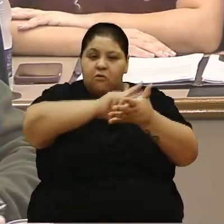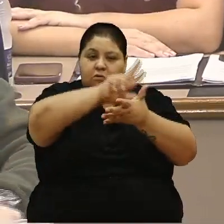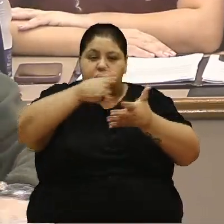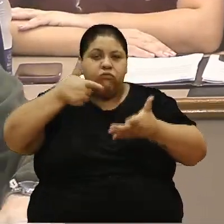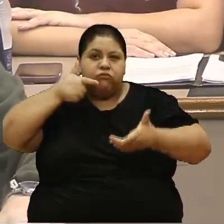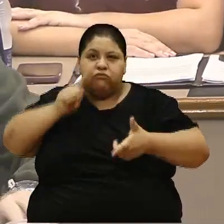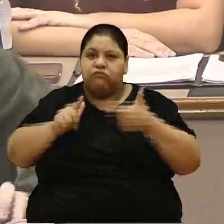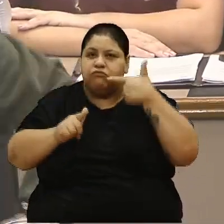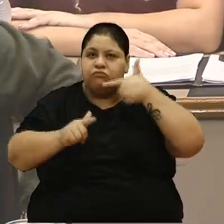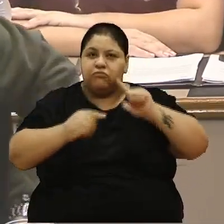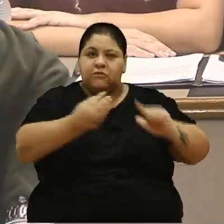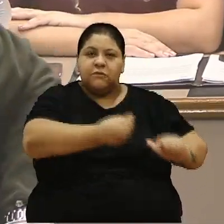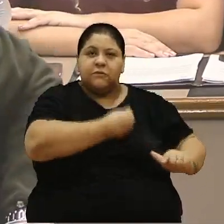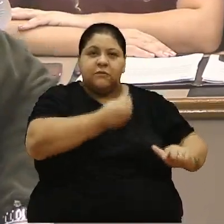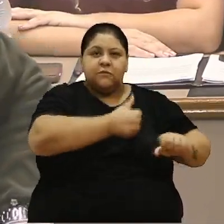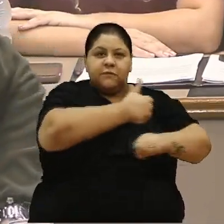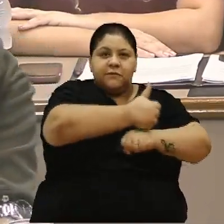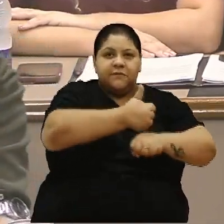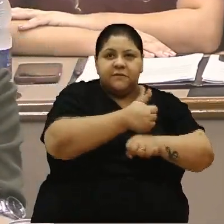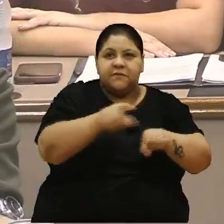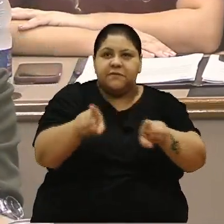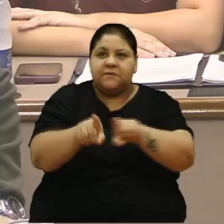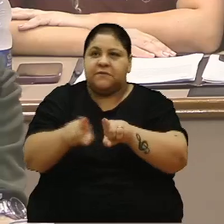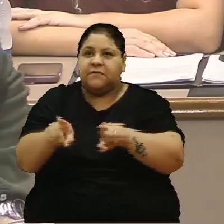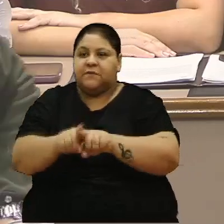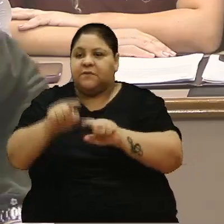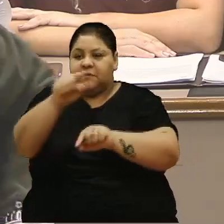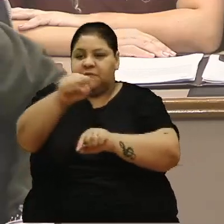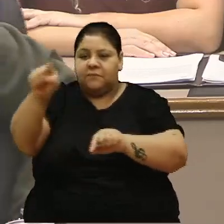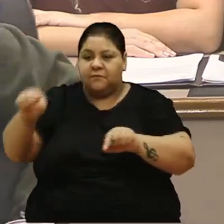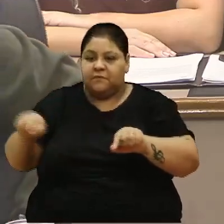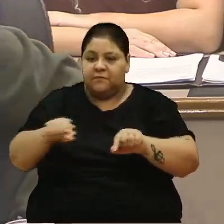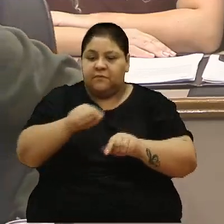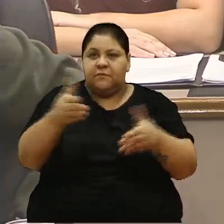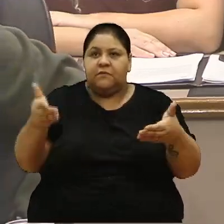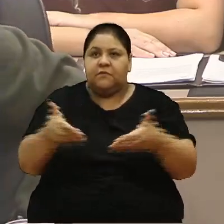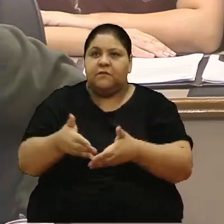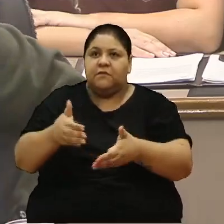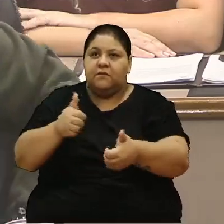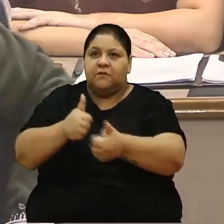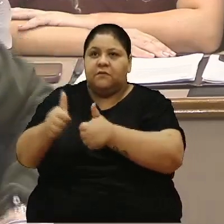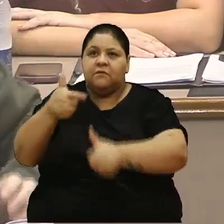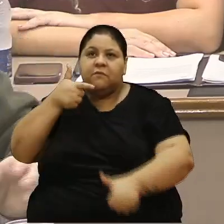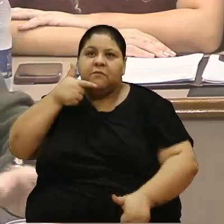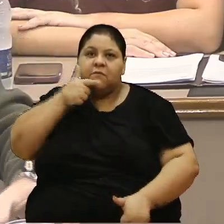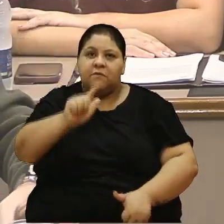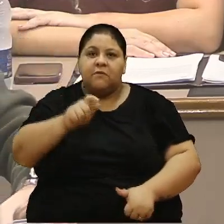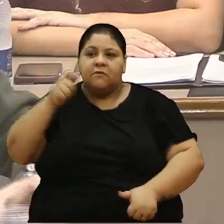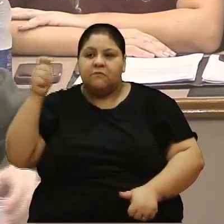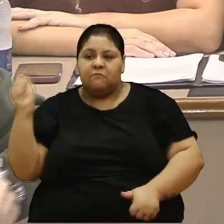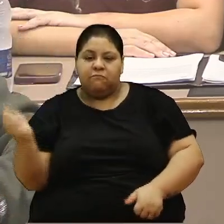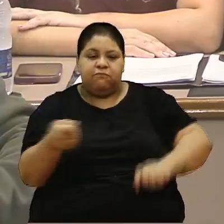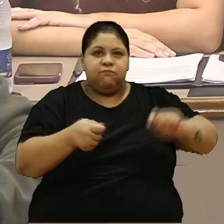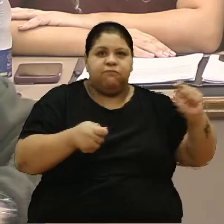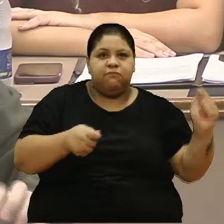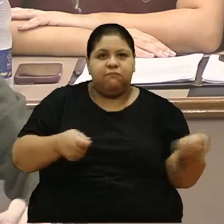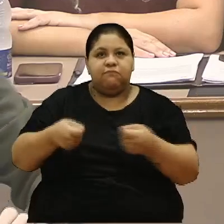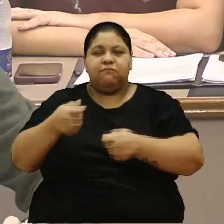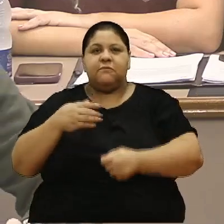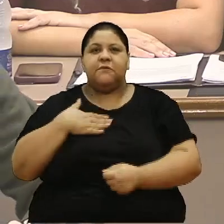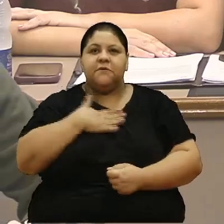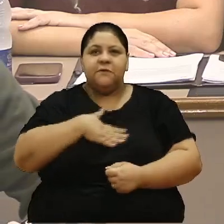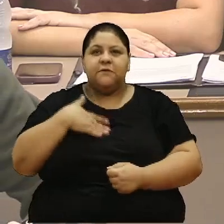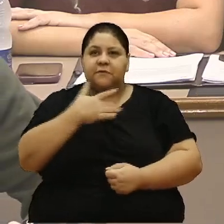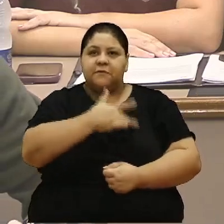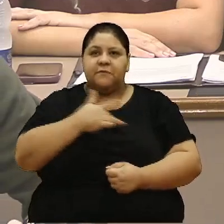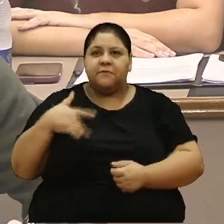conquistas, tanto na vida profissional quanto nas quadras, onde brilha como jogadora e campeã de beach tênis. Desejamos, então, muita saúde,